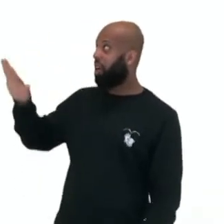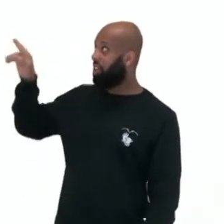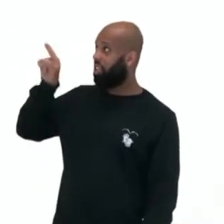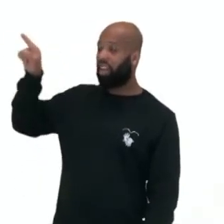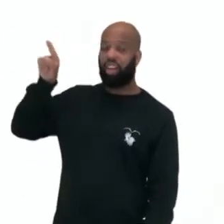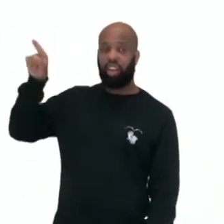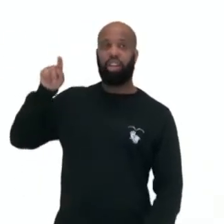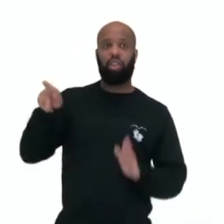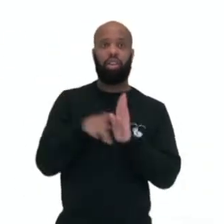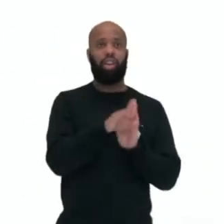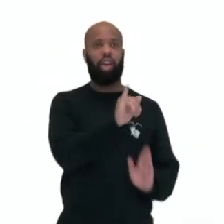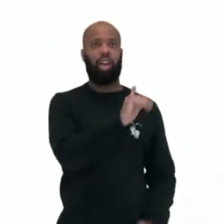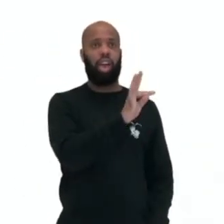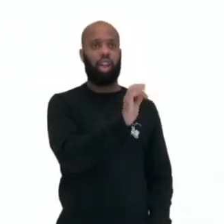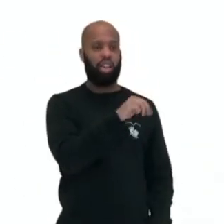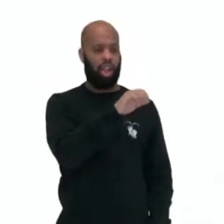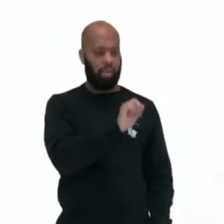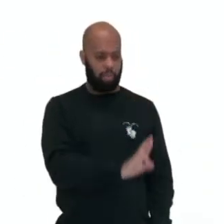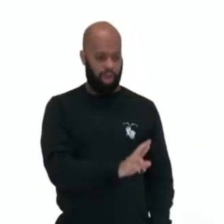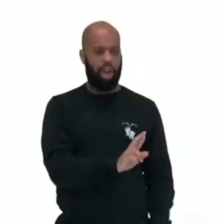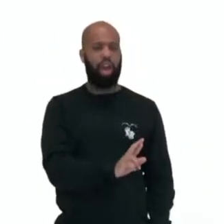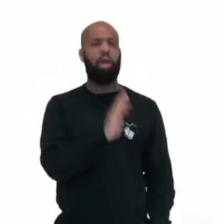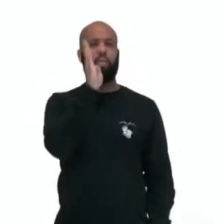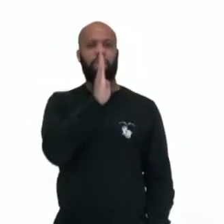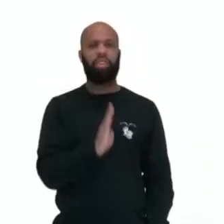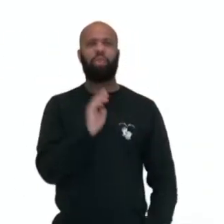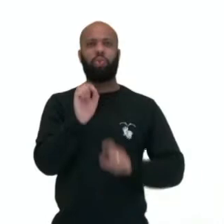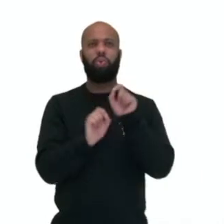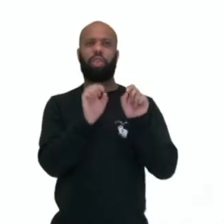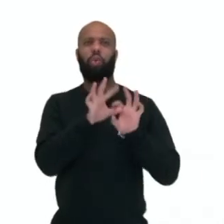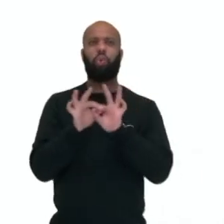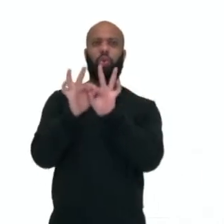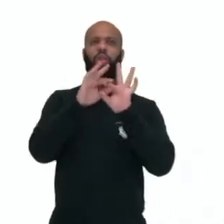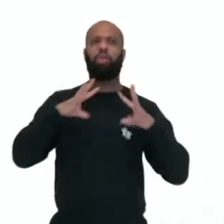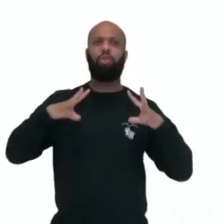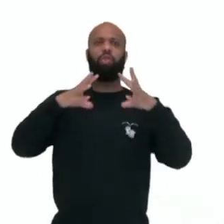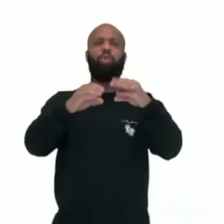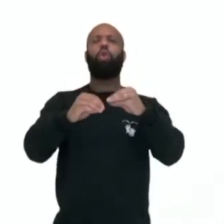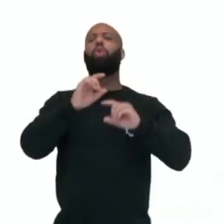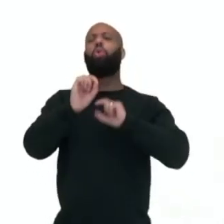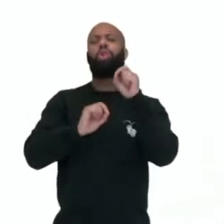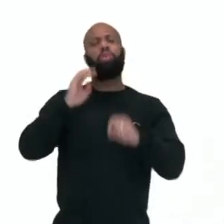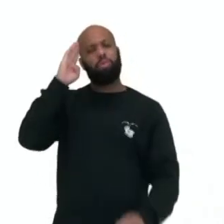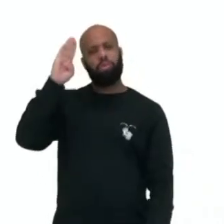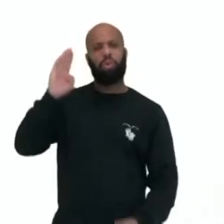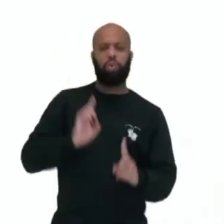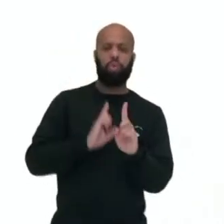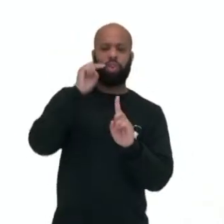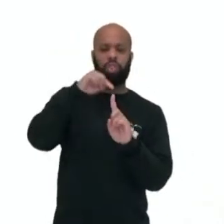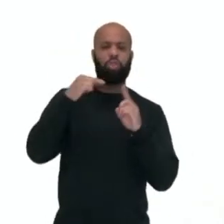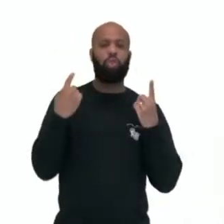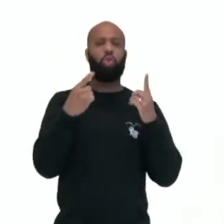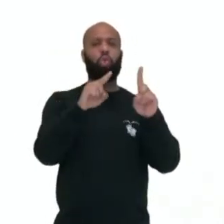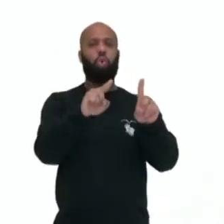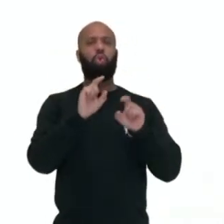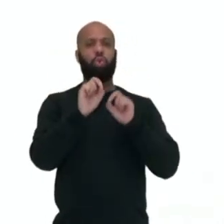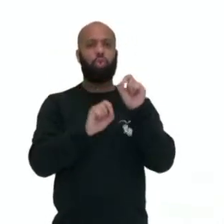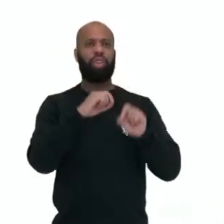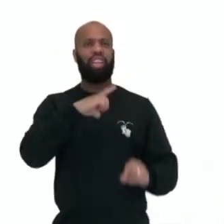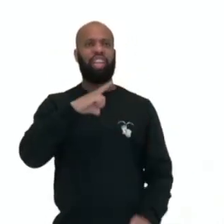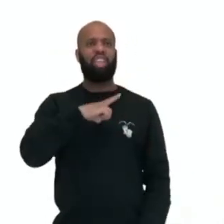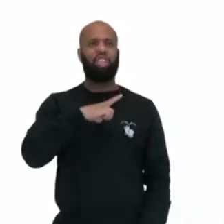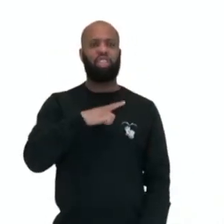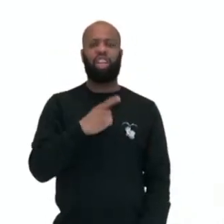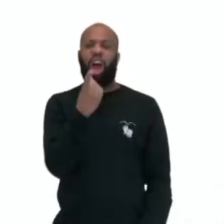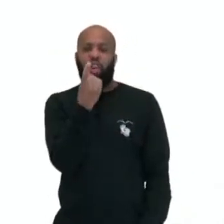Franco, Brasil, União de Todos. O principal objetivo aí era o combate à inflação, que